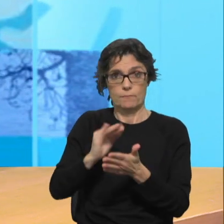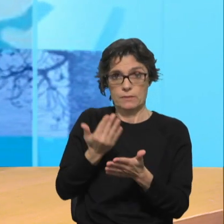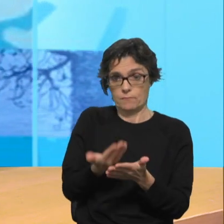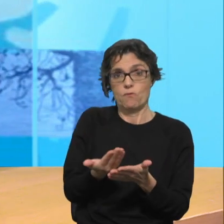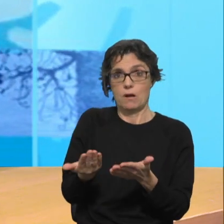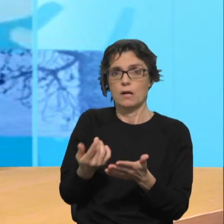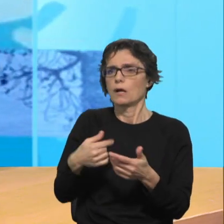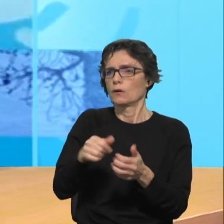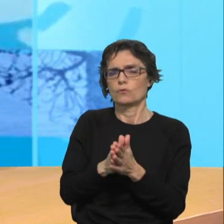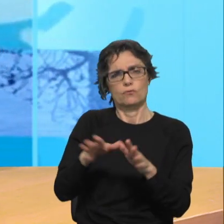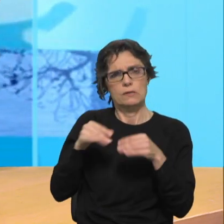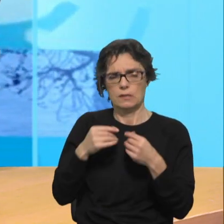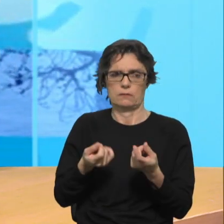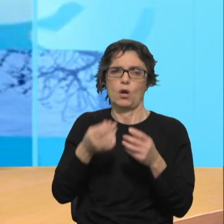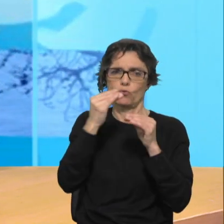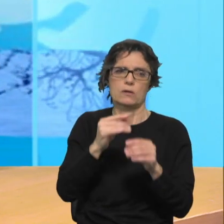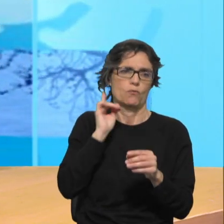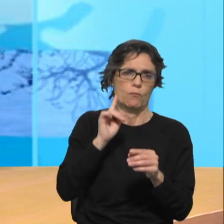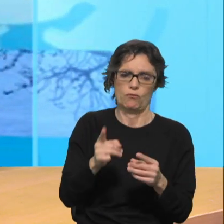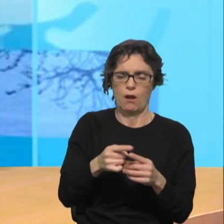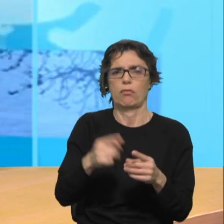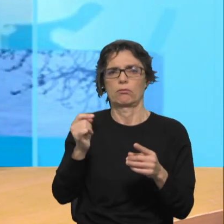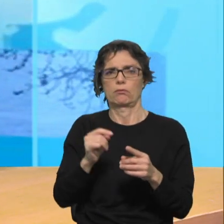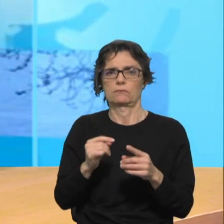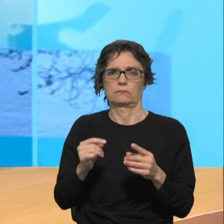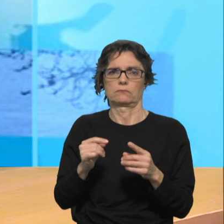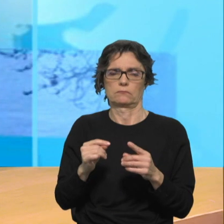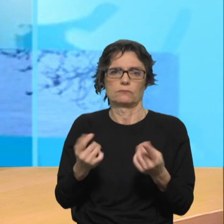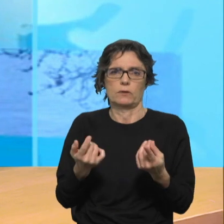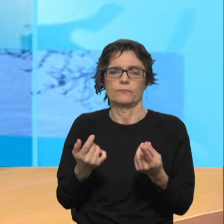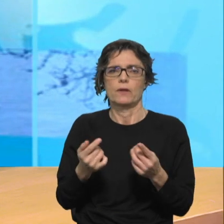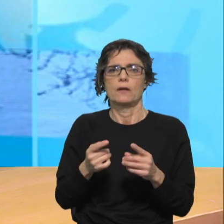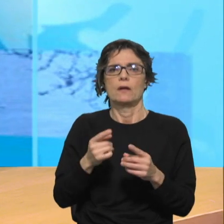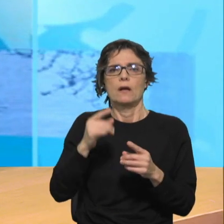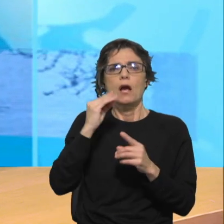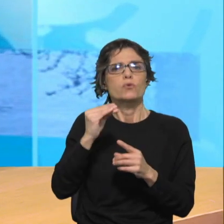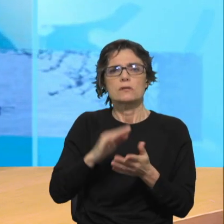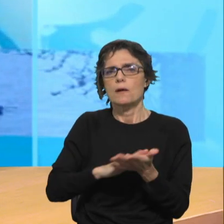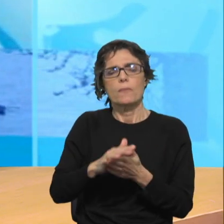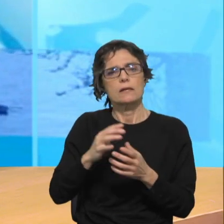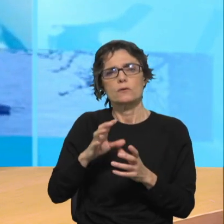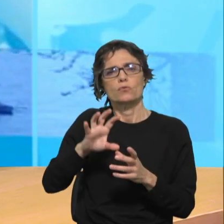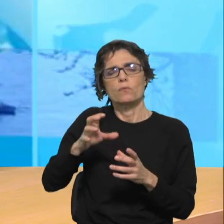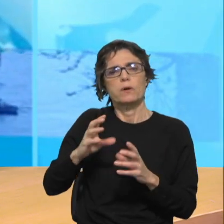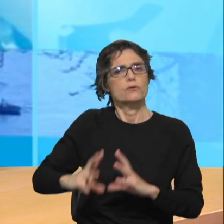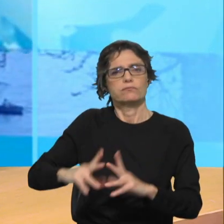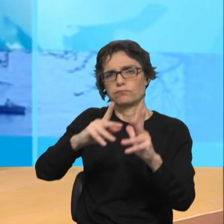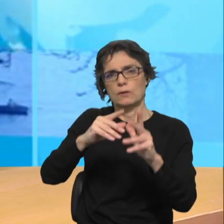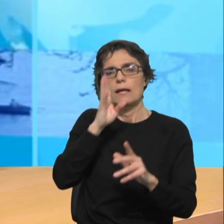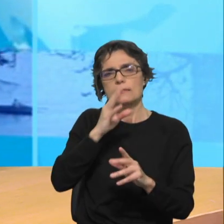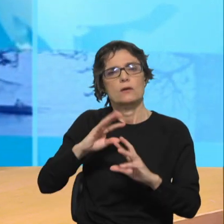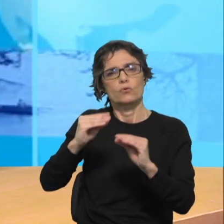todos aceitam que a educação é fundamental para uma nação. Todos sabem que sem uma boa educação um país não